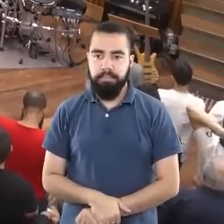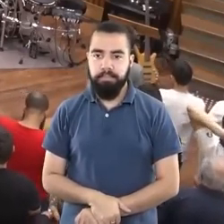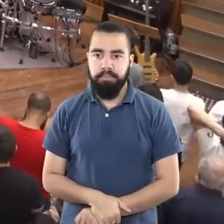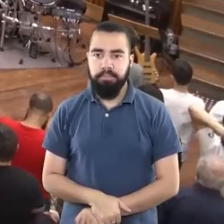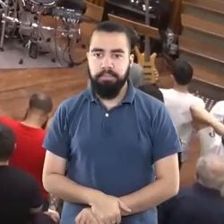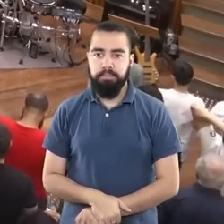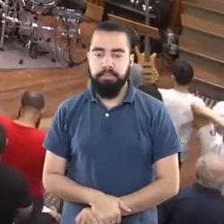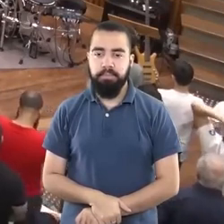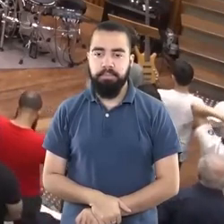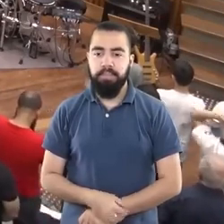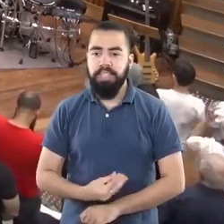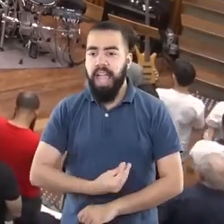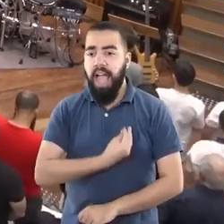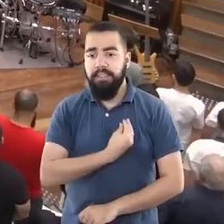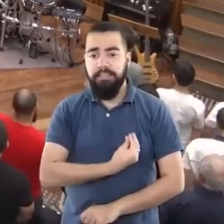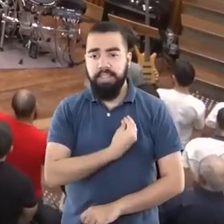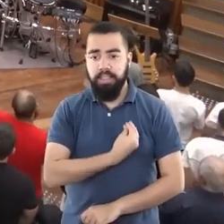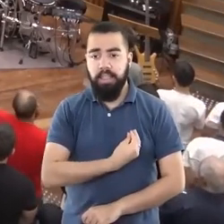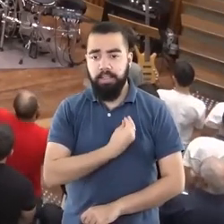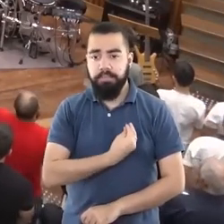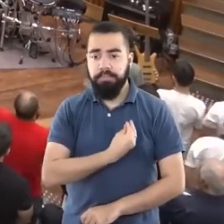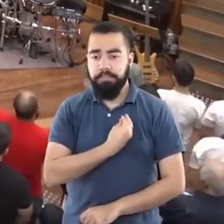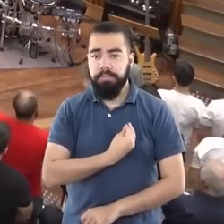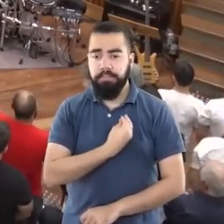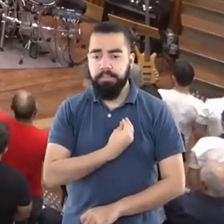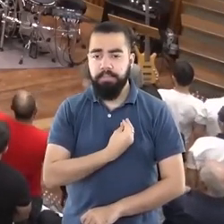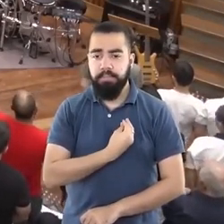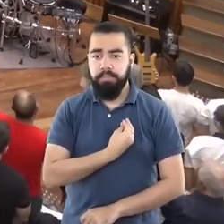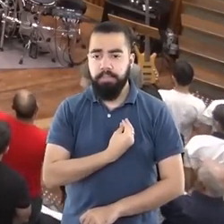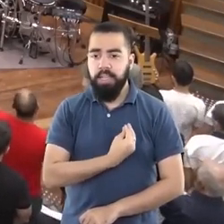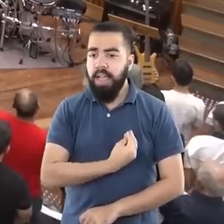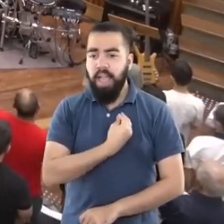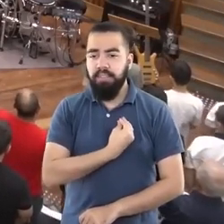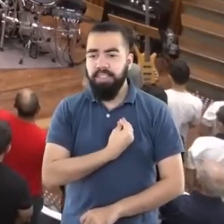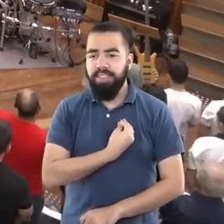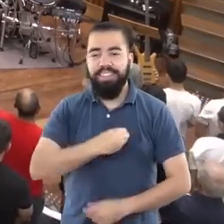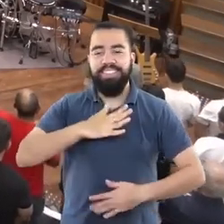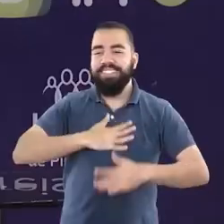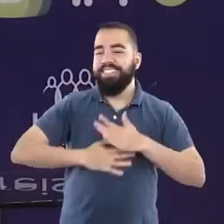A vida não se passa aí num lugar tranquilo.